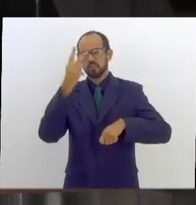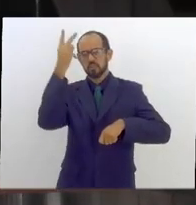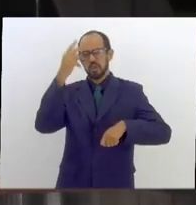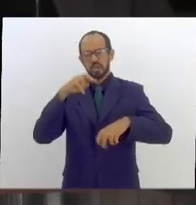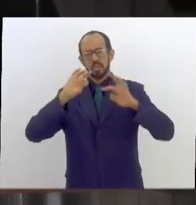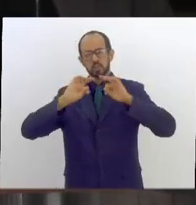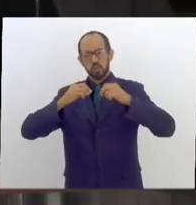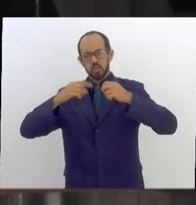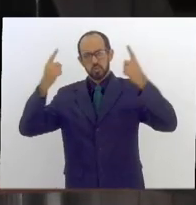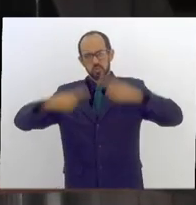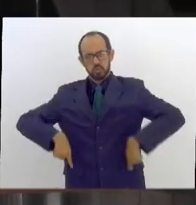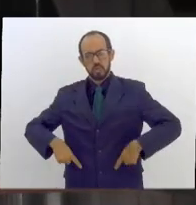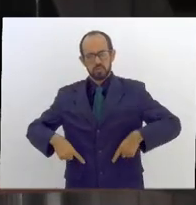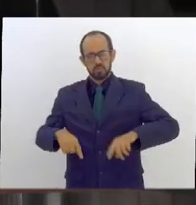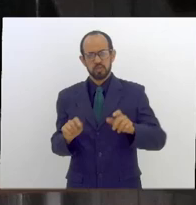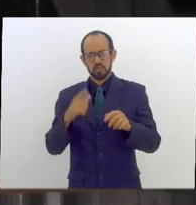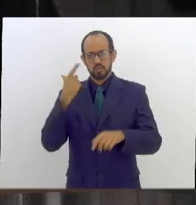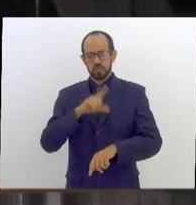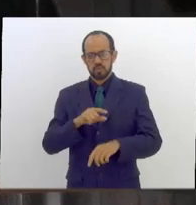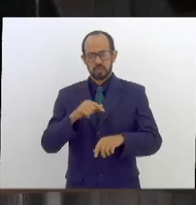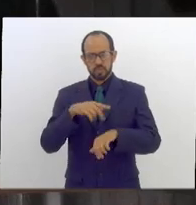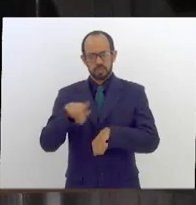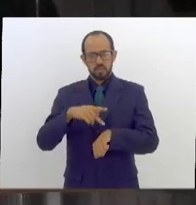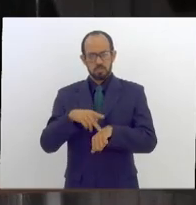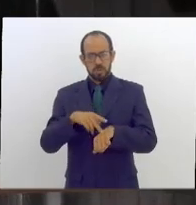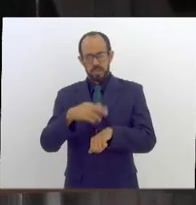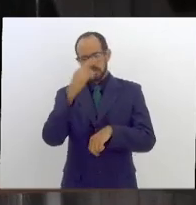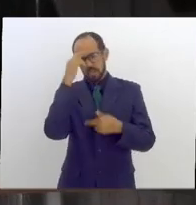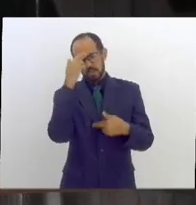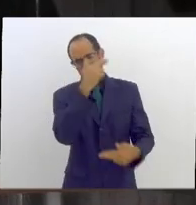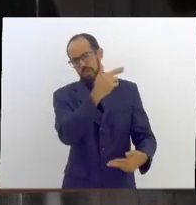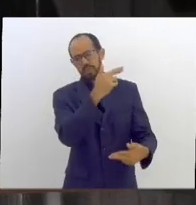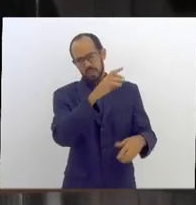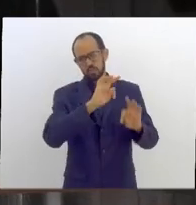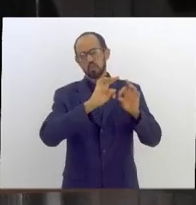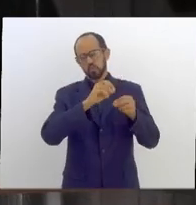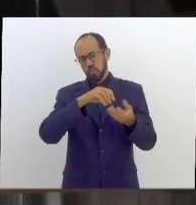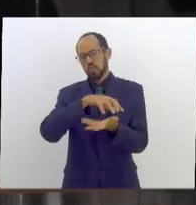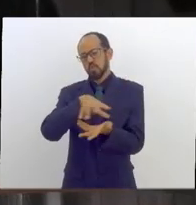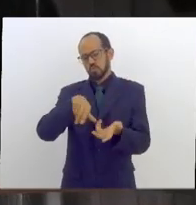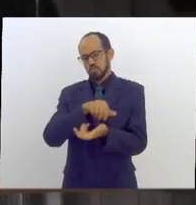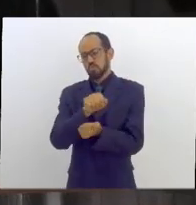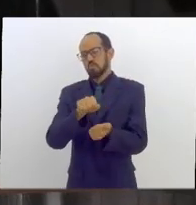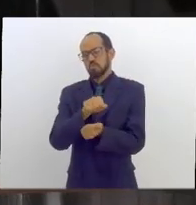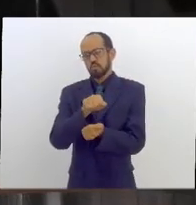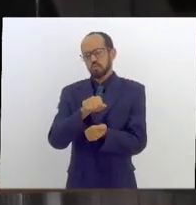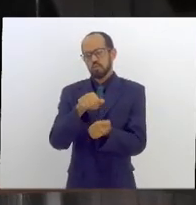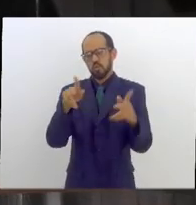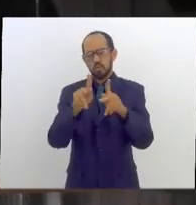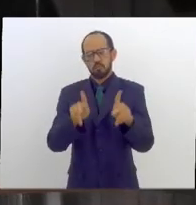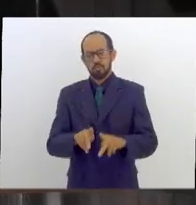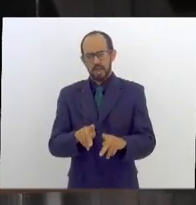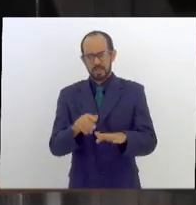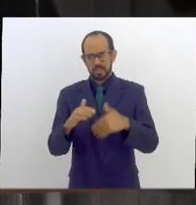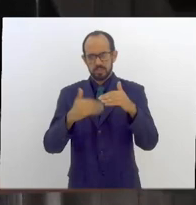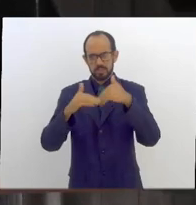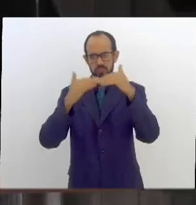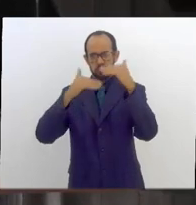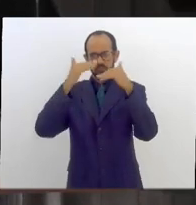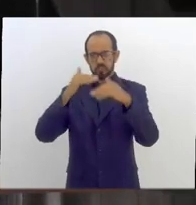desafios e se tornar uma nação respeitada em todo o mundo, com paz e